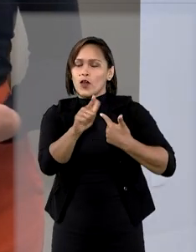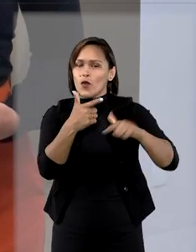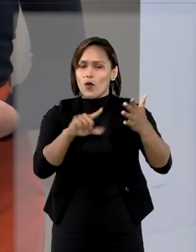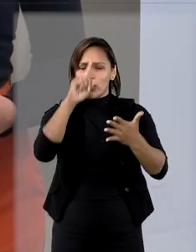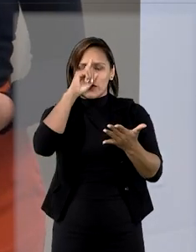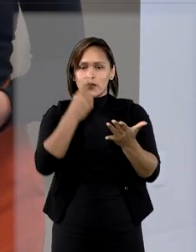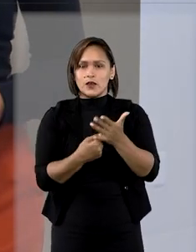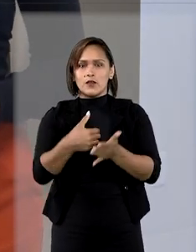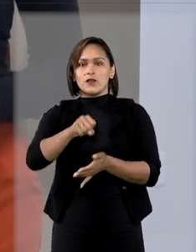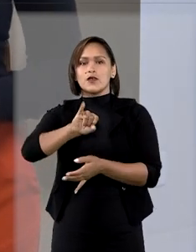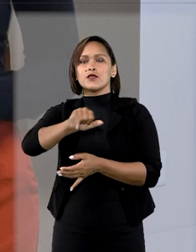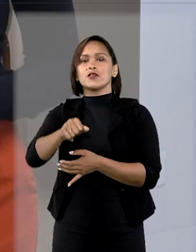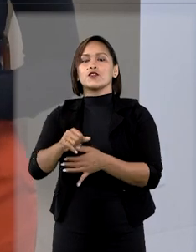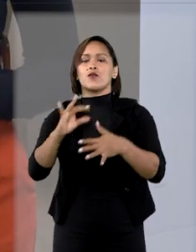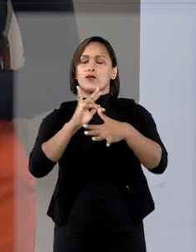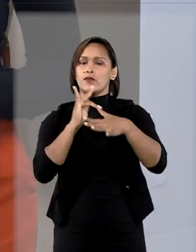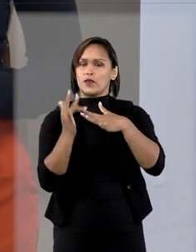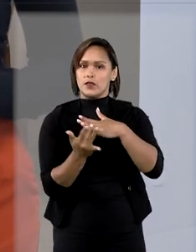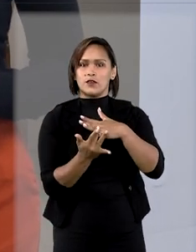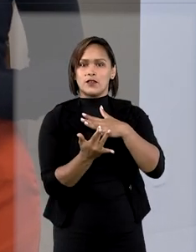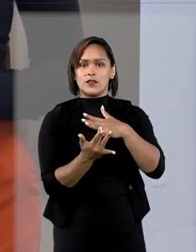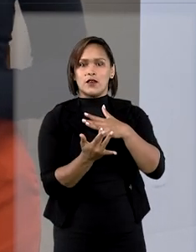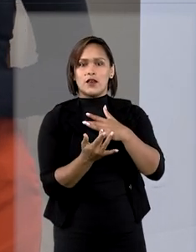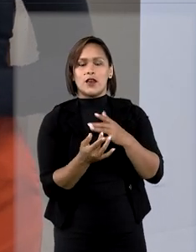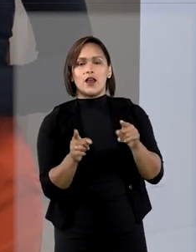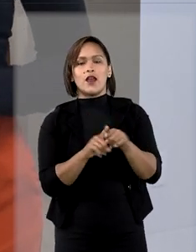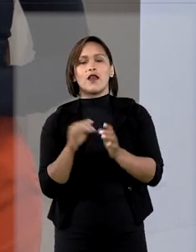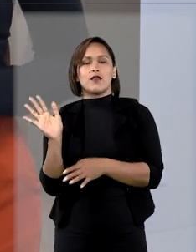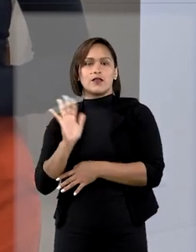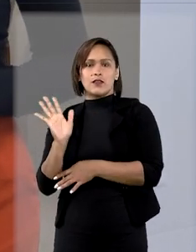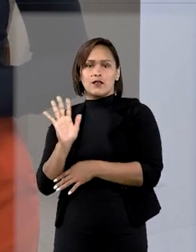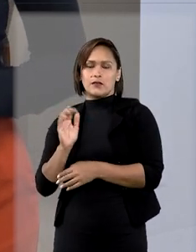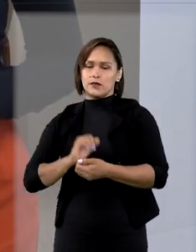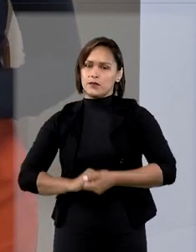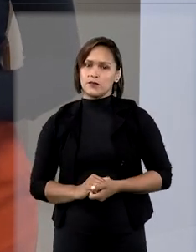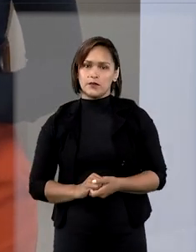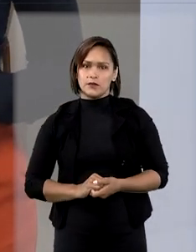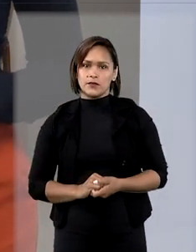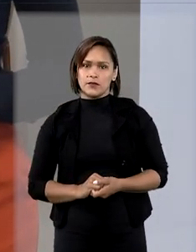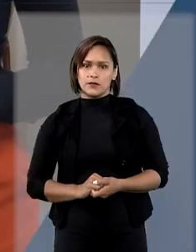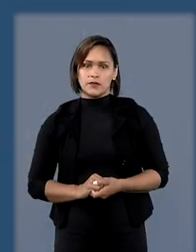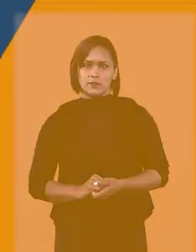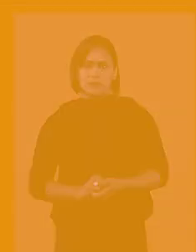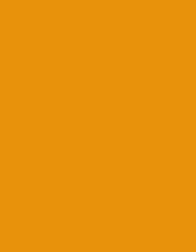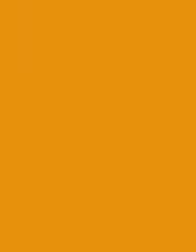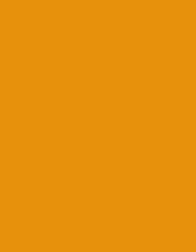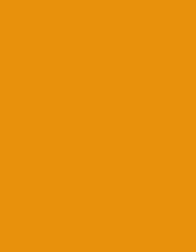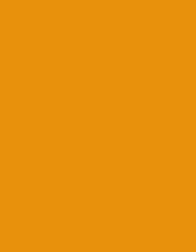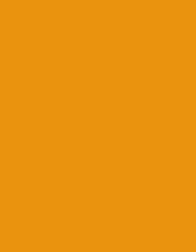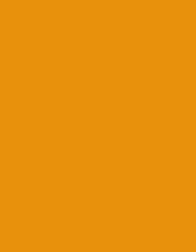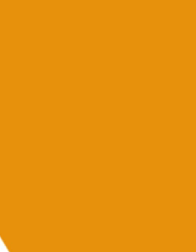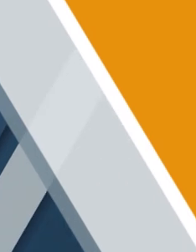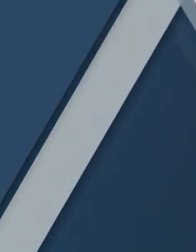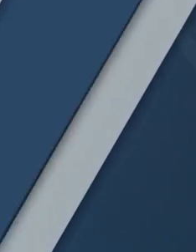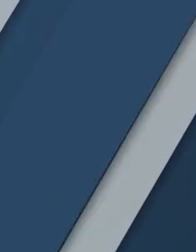outras decisões do Tribunal nas nossas redes sociais. Até o próximo programa. Tchau, tchau.